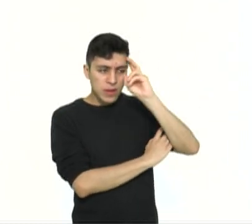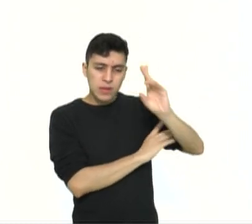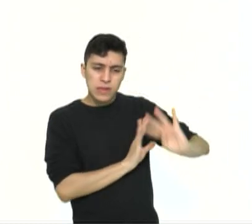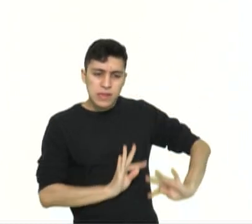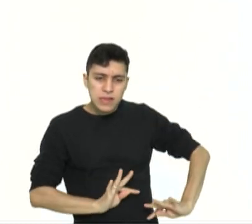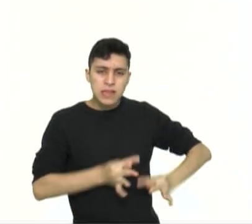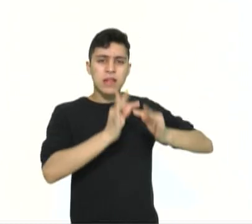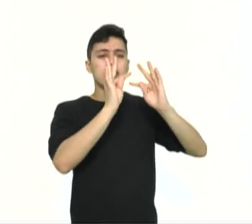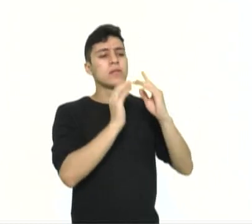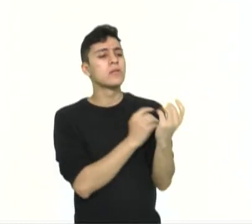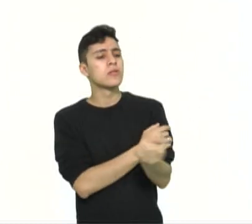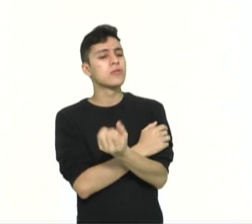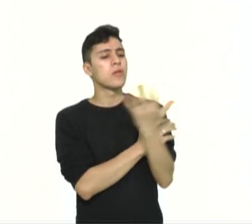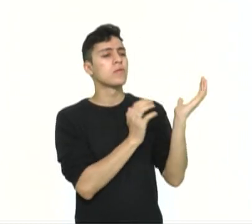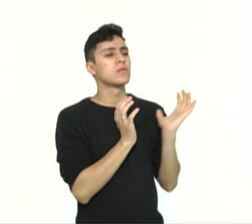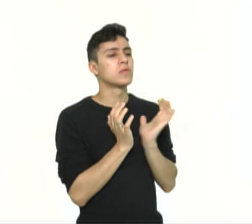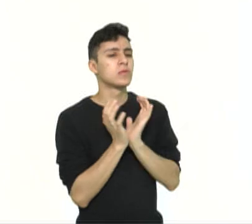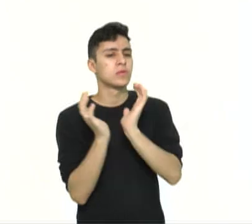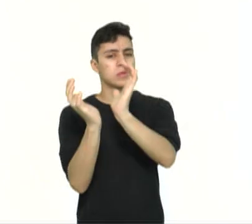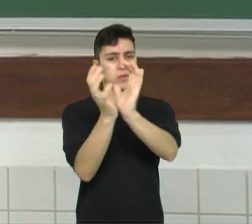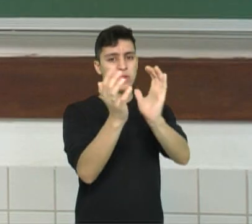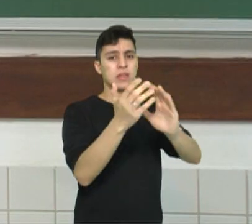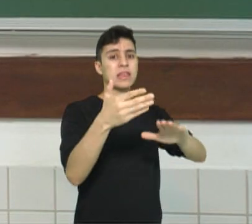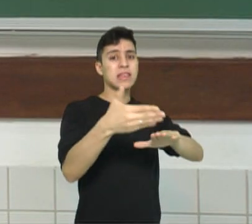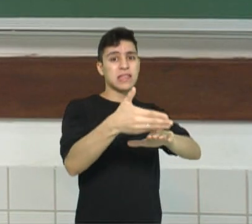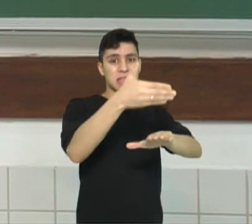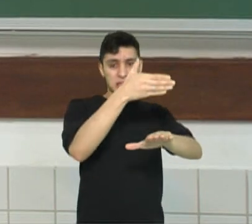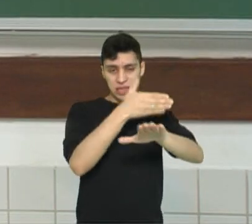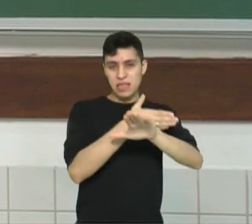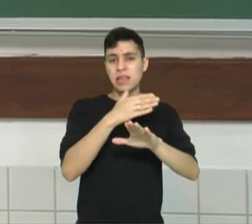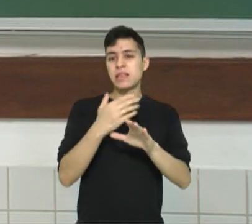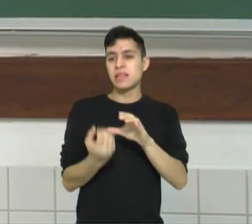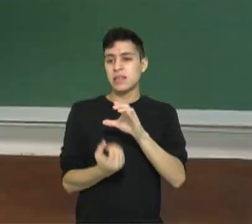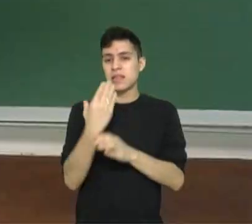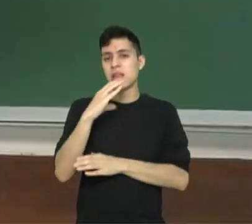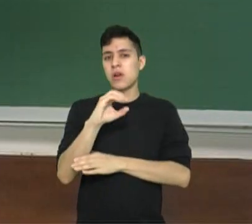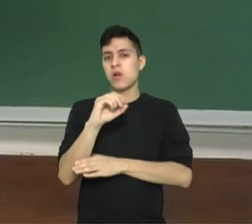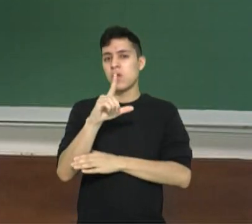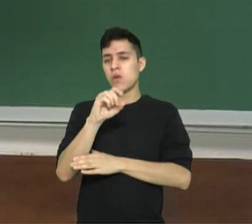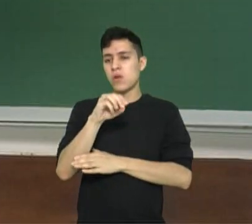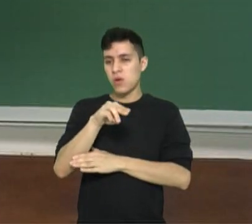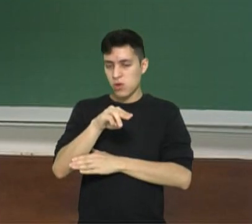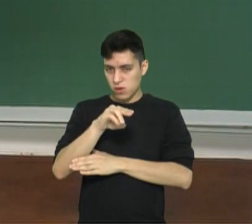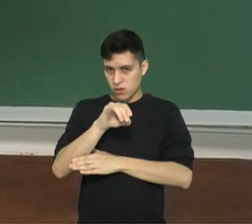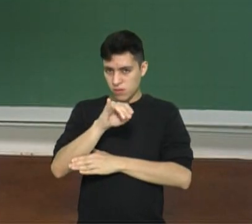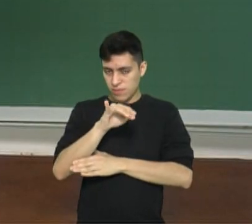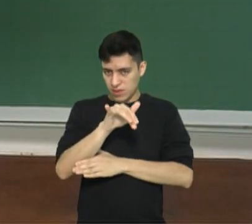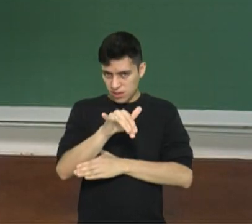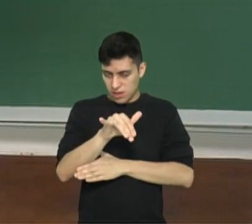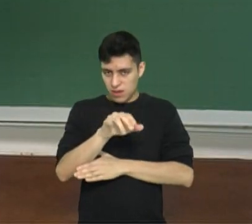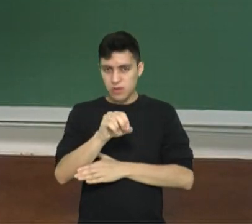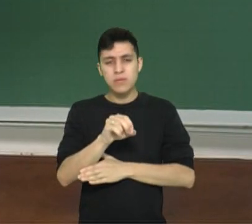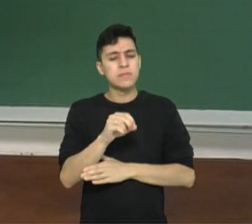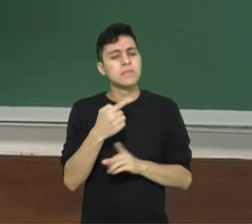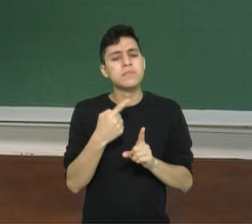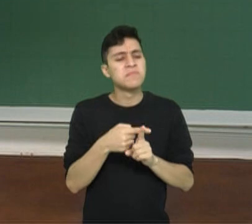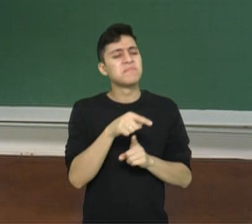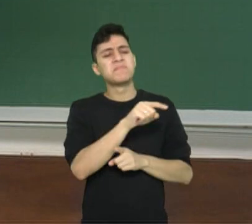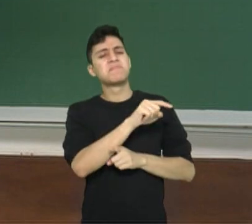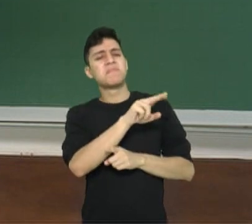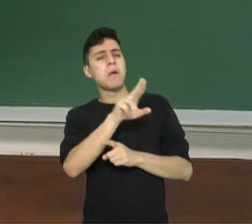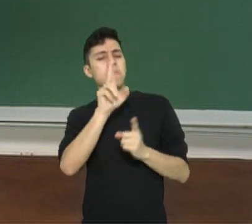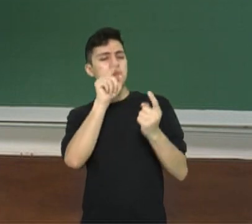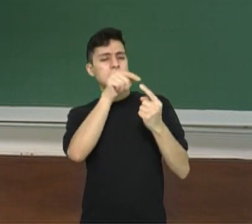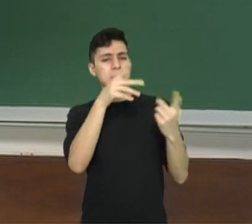de algumas dessas sociedades pré-colombianas. Esse termo pré-colombiano, ele é utilizado